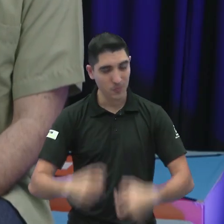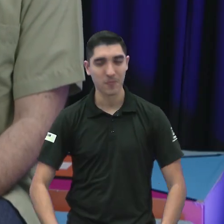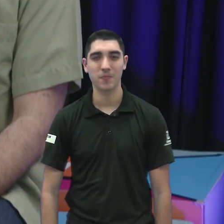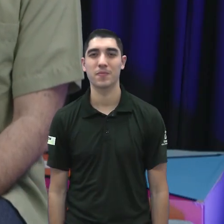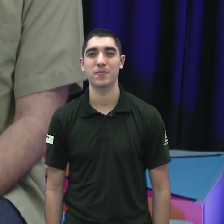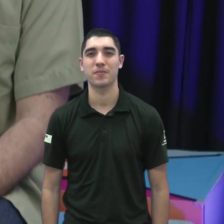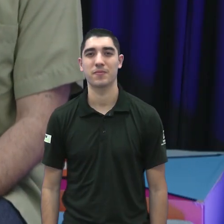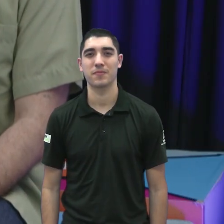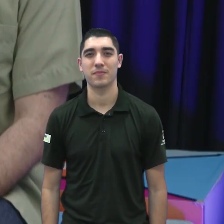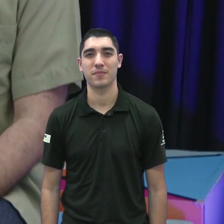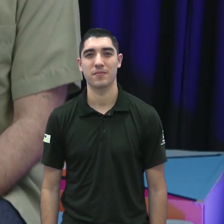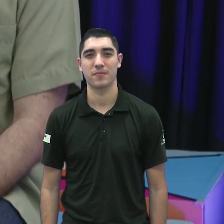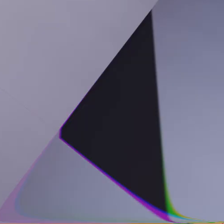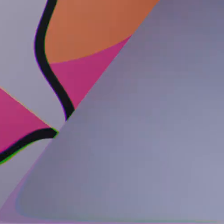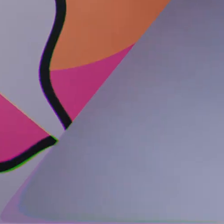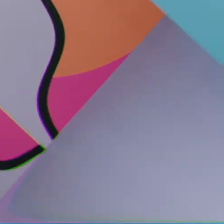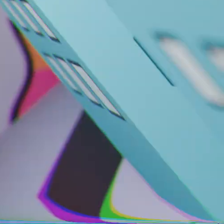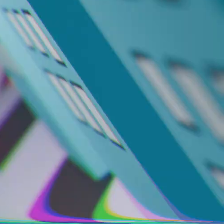volta, então, rapidinho, não sai daí.